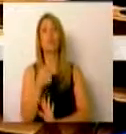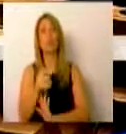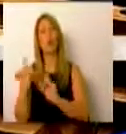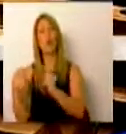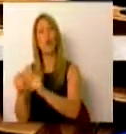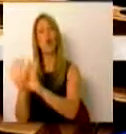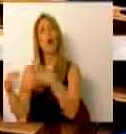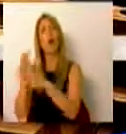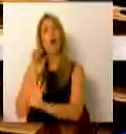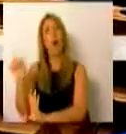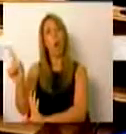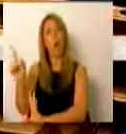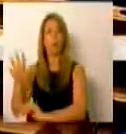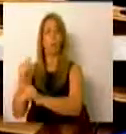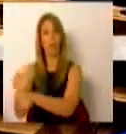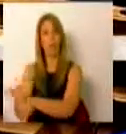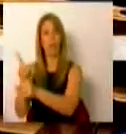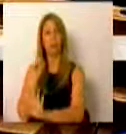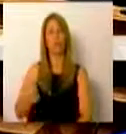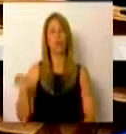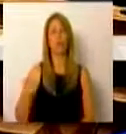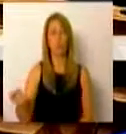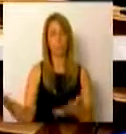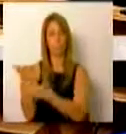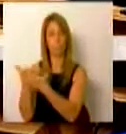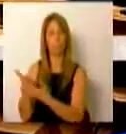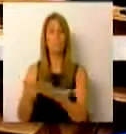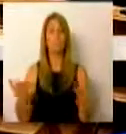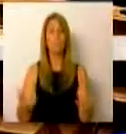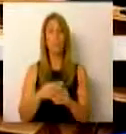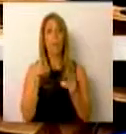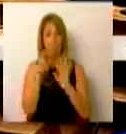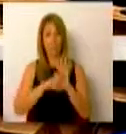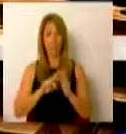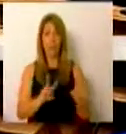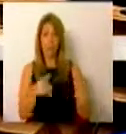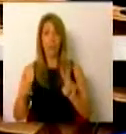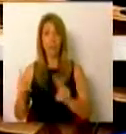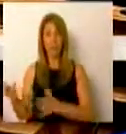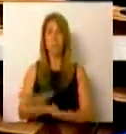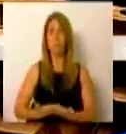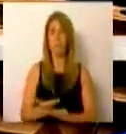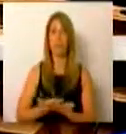sobre a distribuição de seguros altera a organização deste mercado, criando aqui